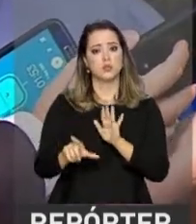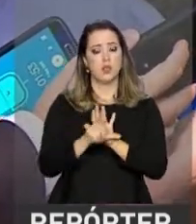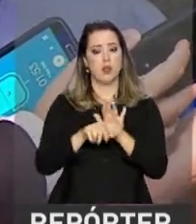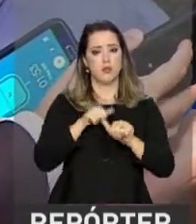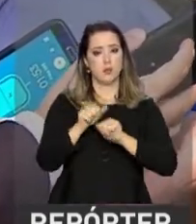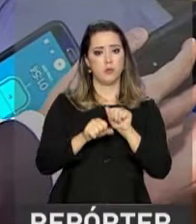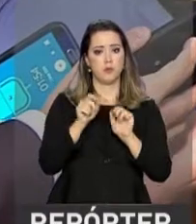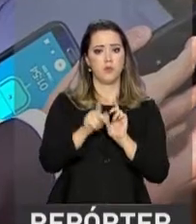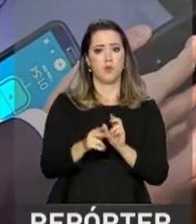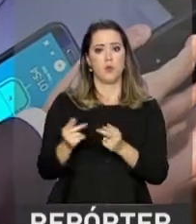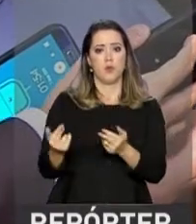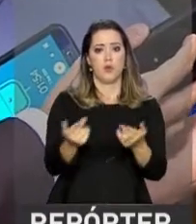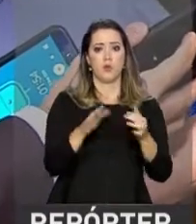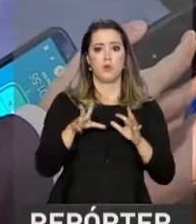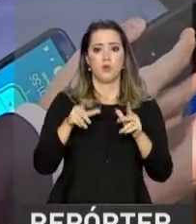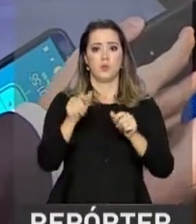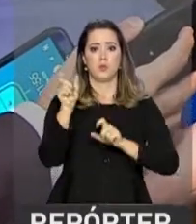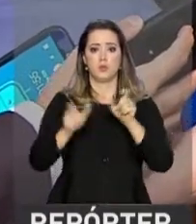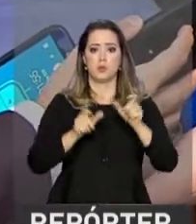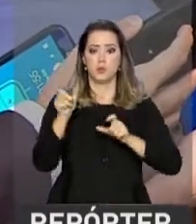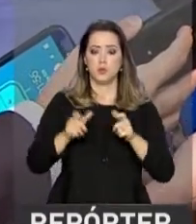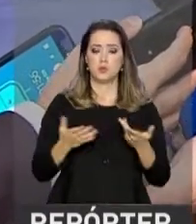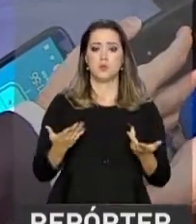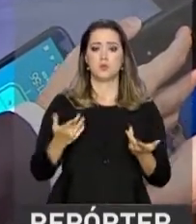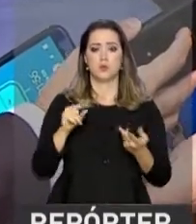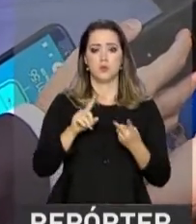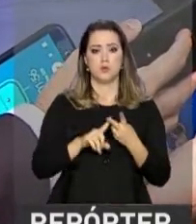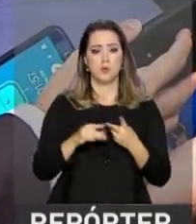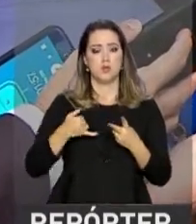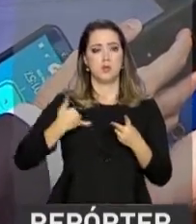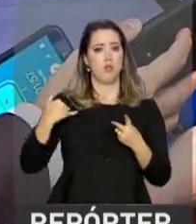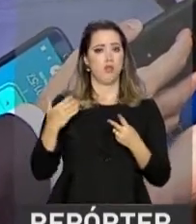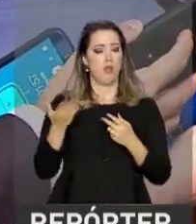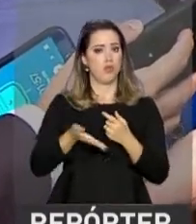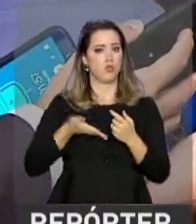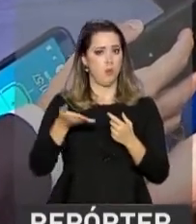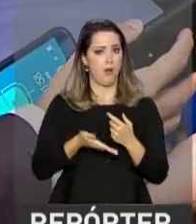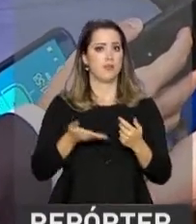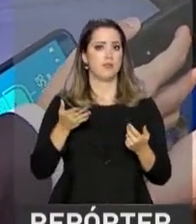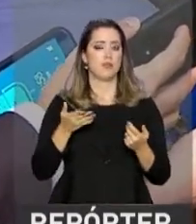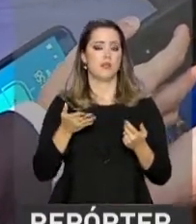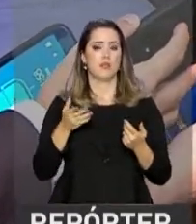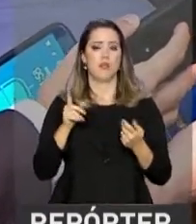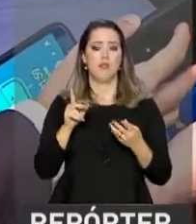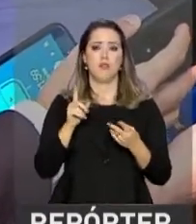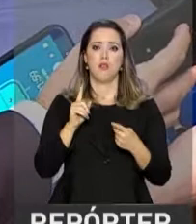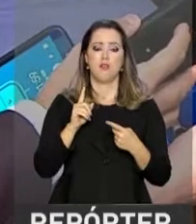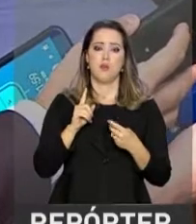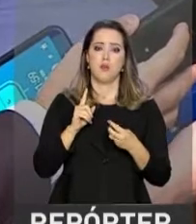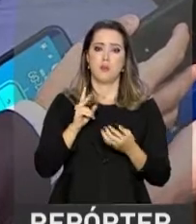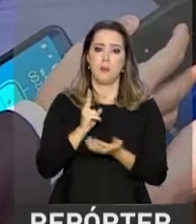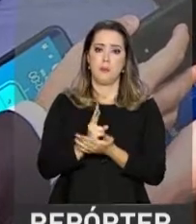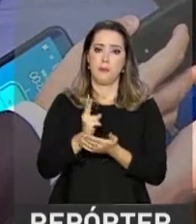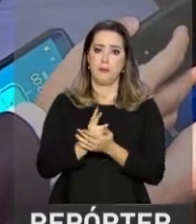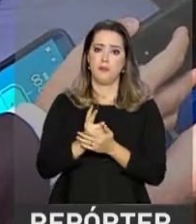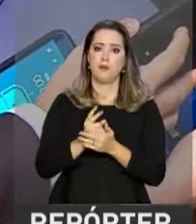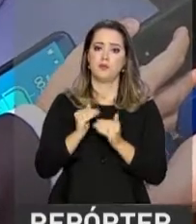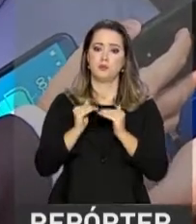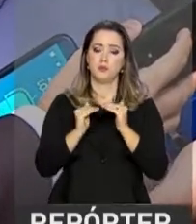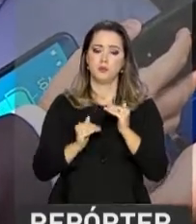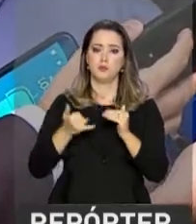previdenciário igual para todos os brasileiros, e uma idade mínima, mesmo que exista na idade